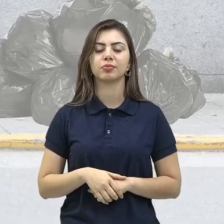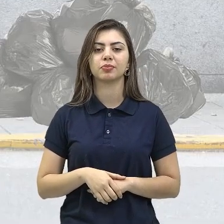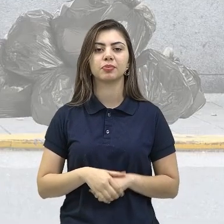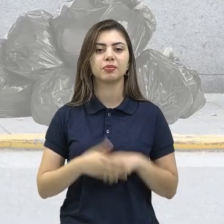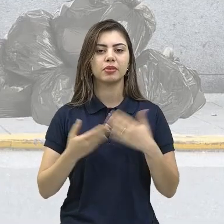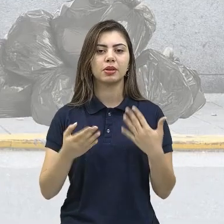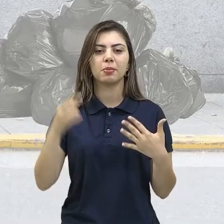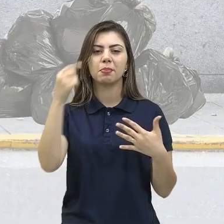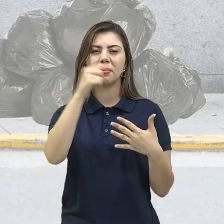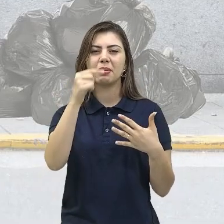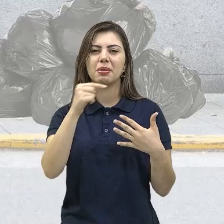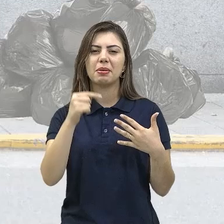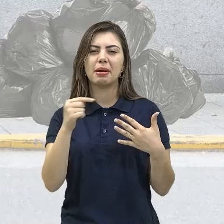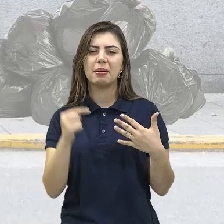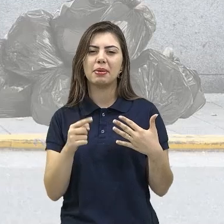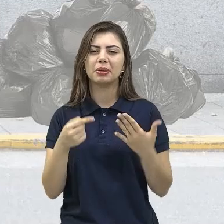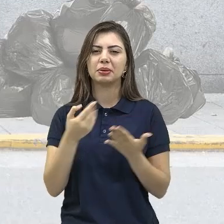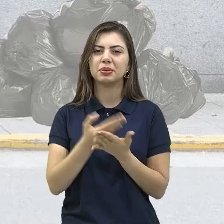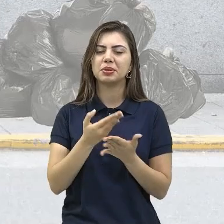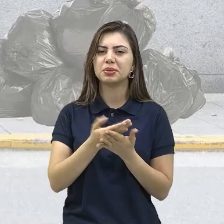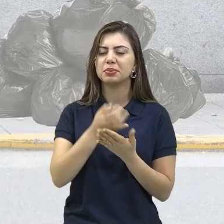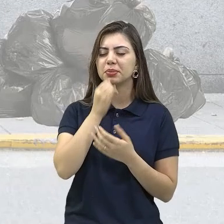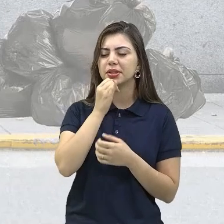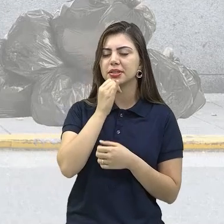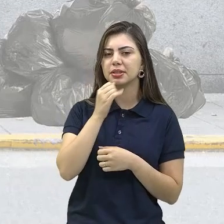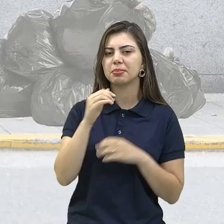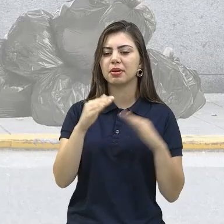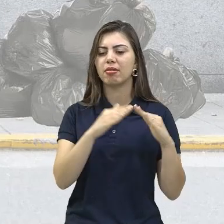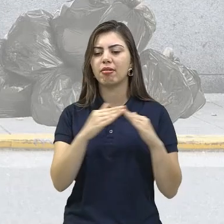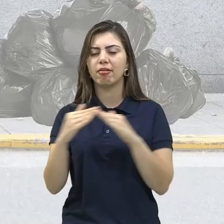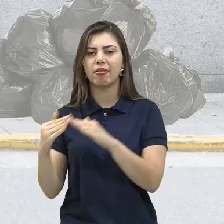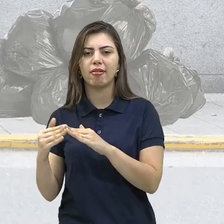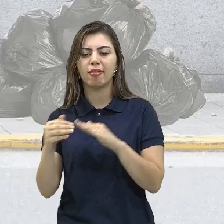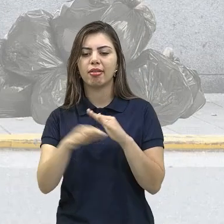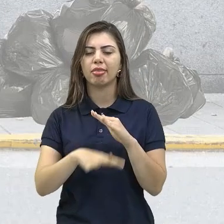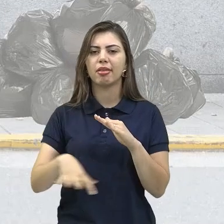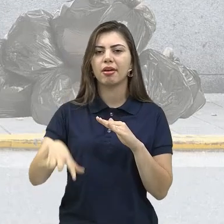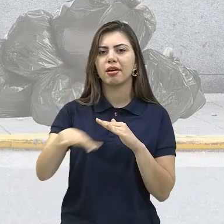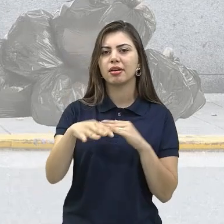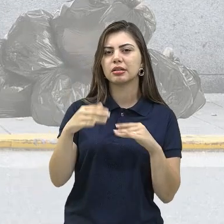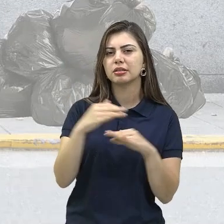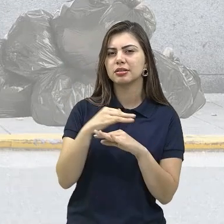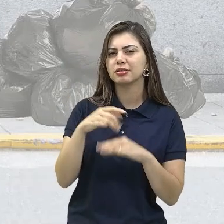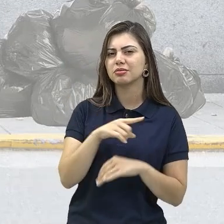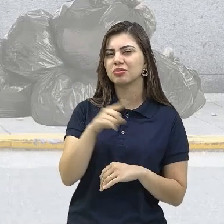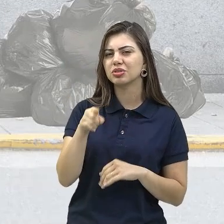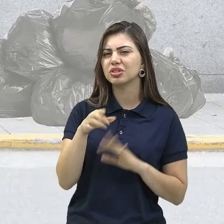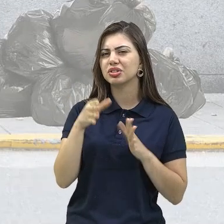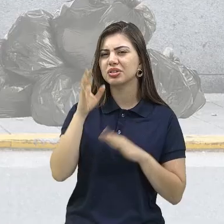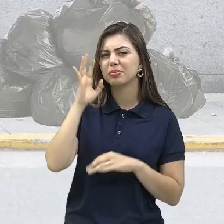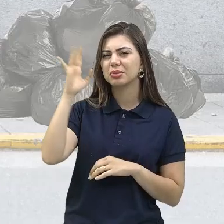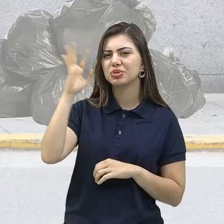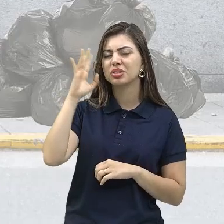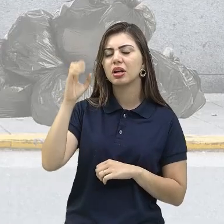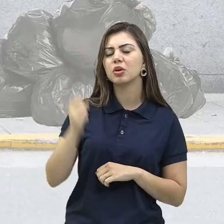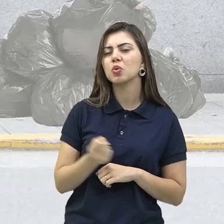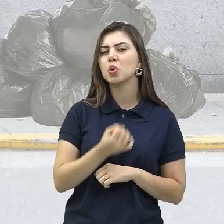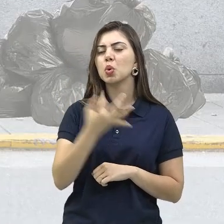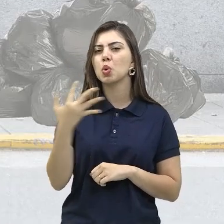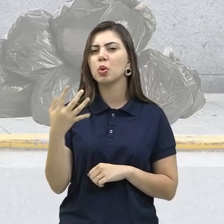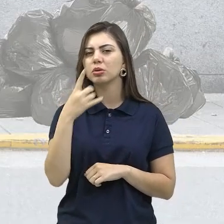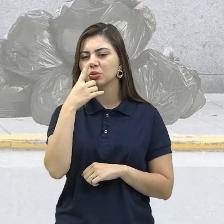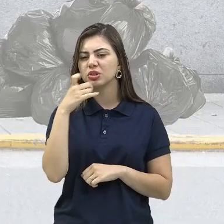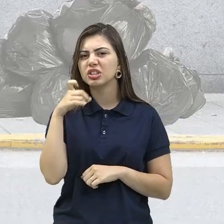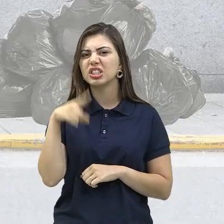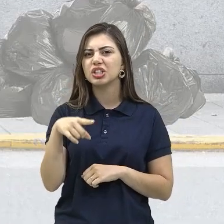gente vê, no ambiente ali do nosso bairro, da nossa cidade, vocês já pararam para pensar sobre quanto lixo